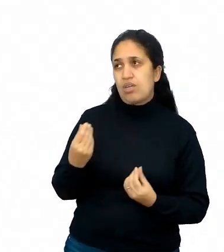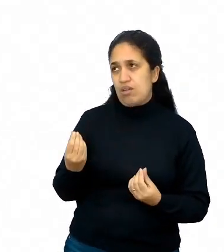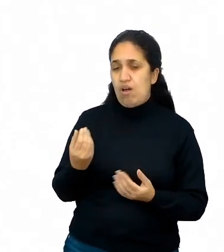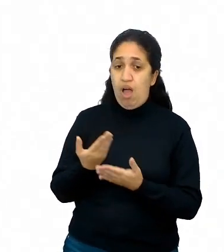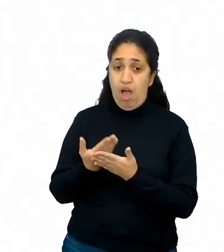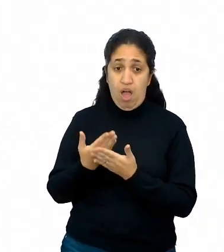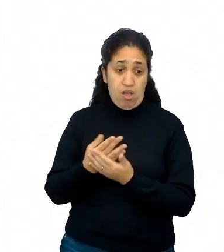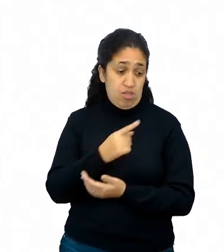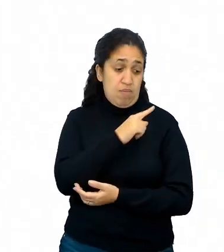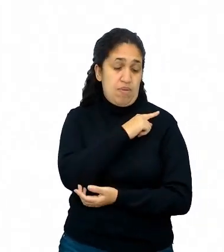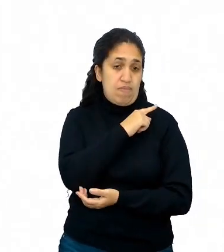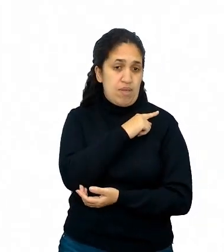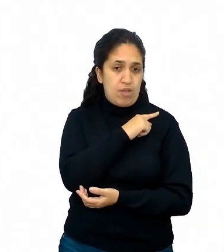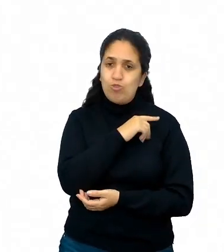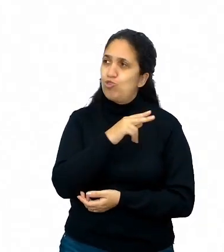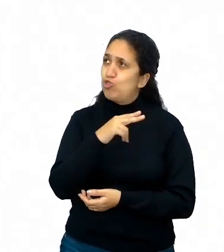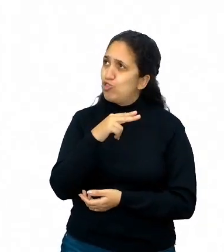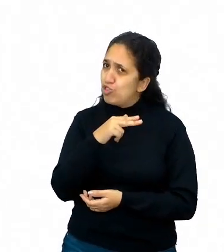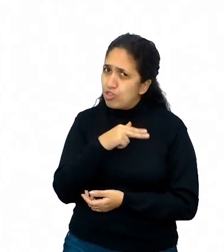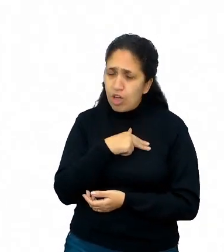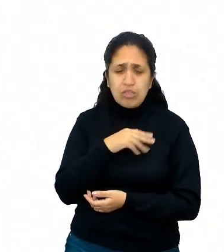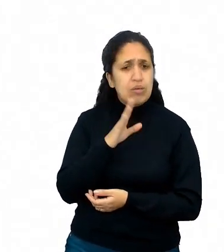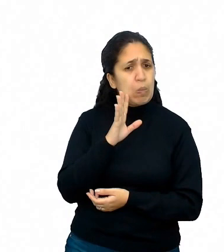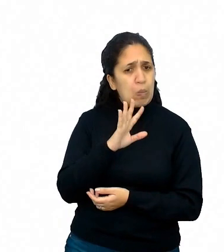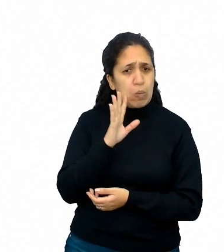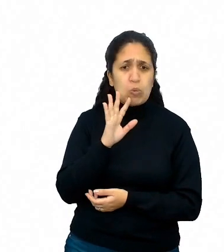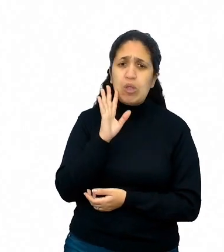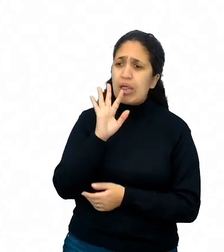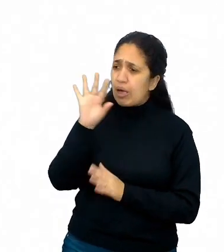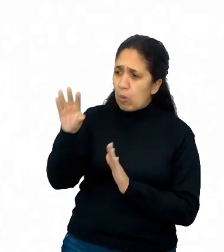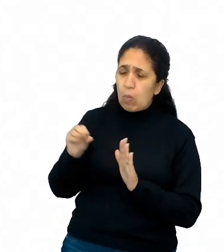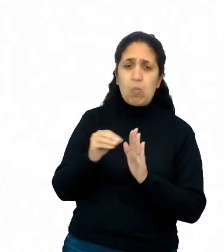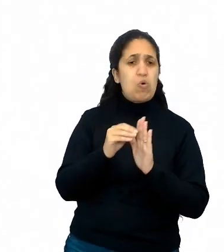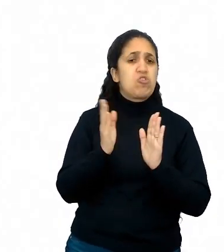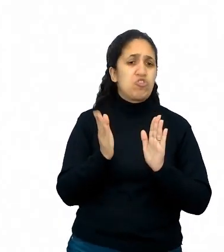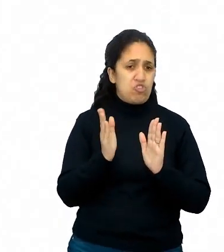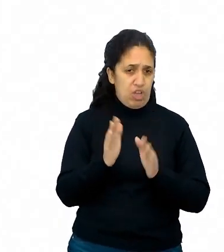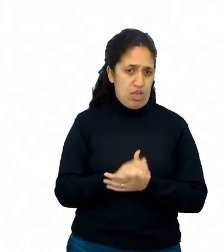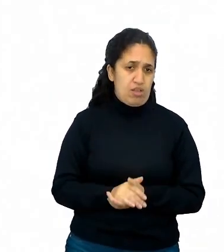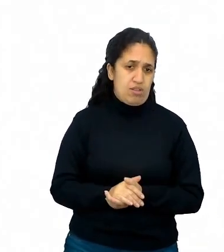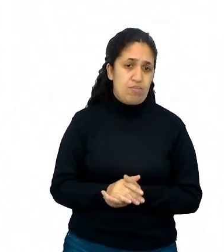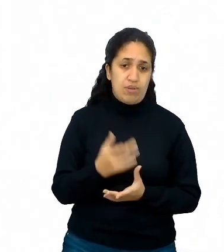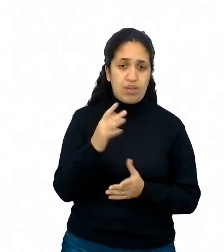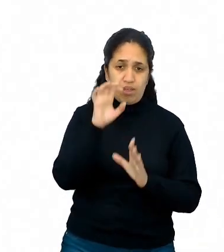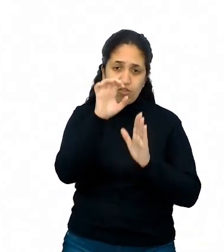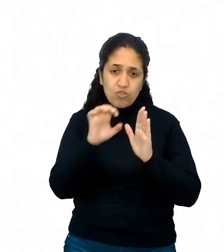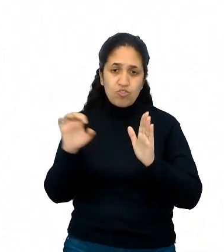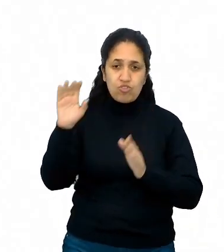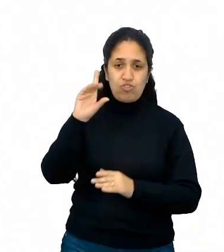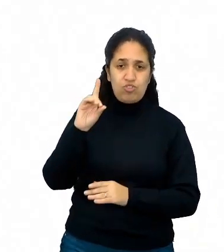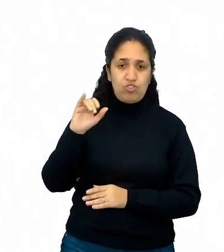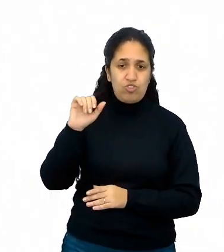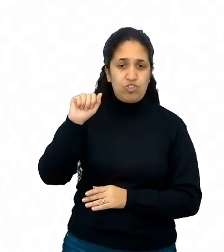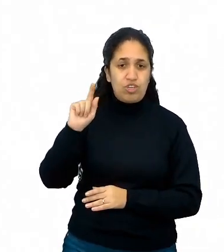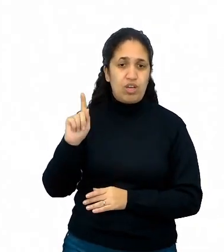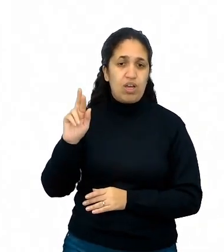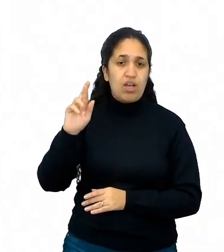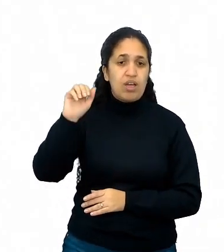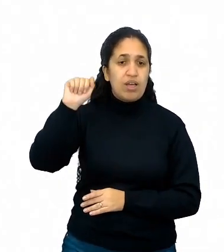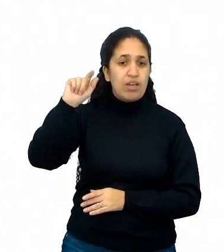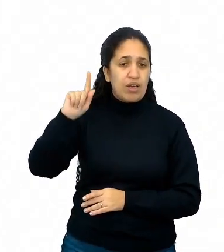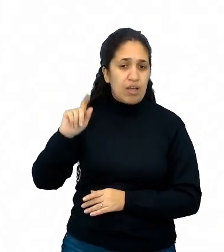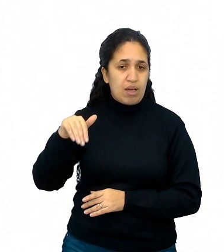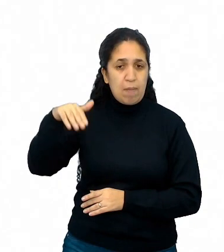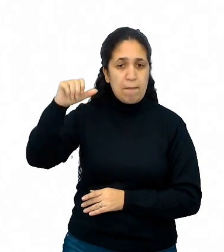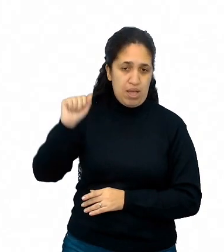na primeira série, eu achei muito bacana introduzir dessa forma, porque tem os diagramas. E aí fica